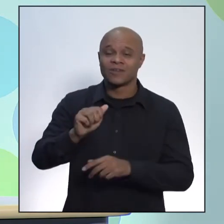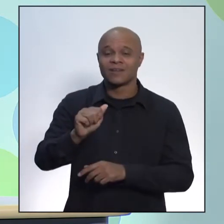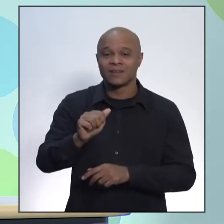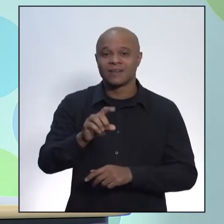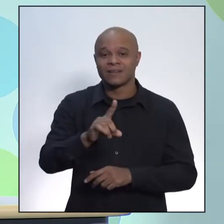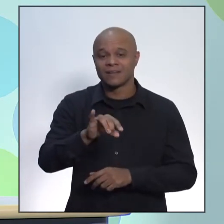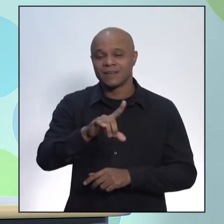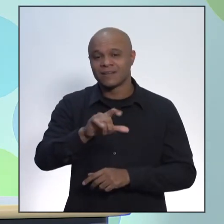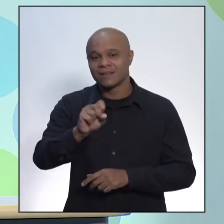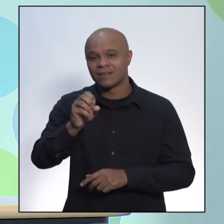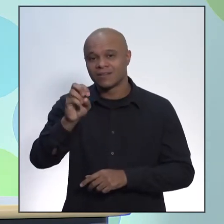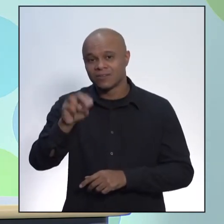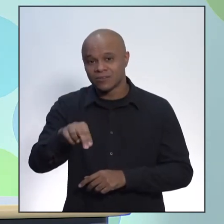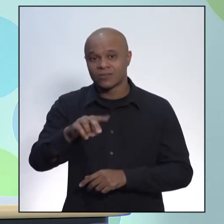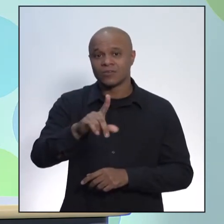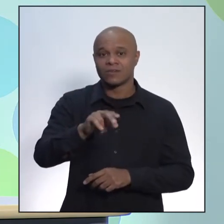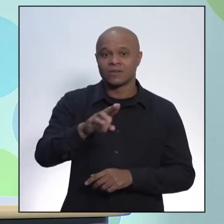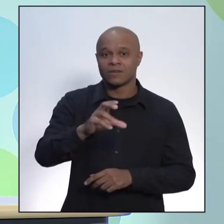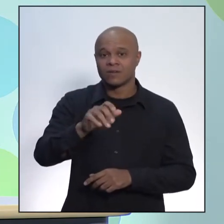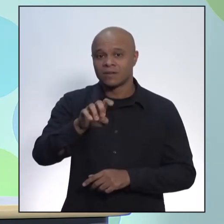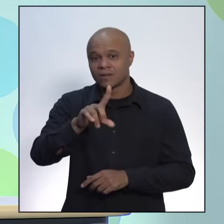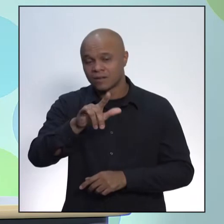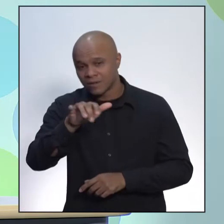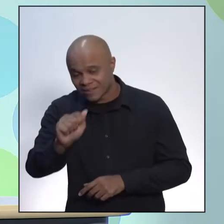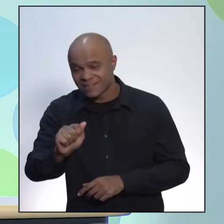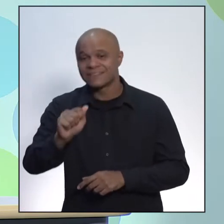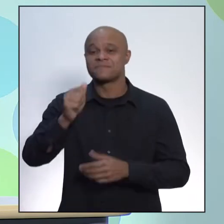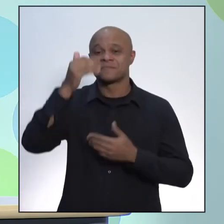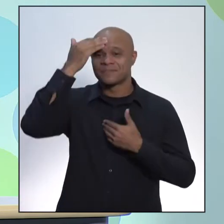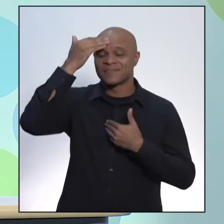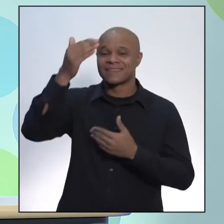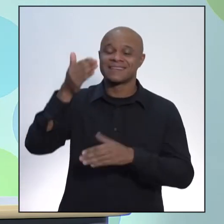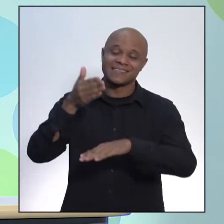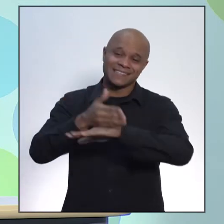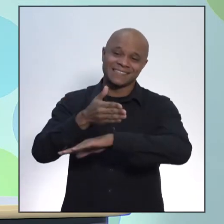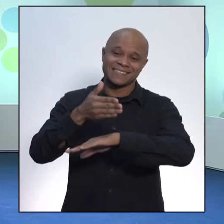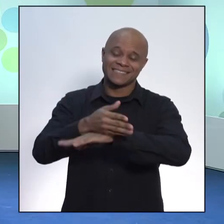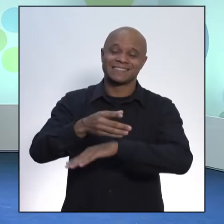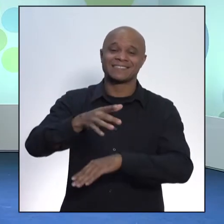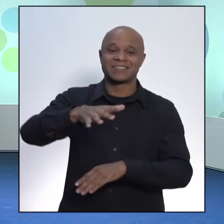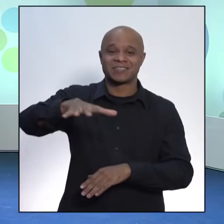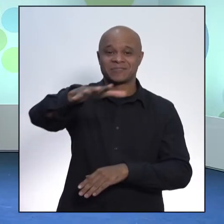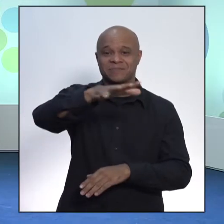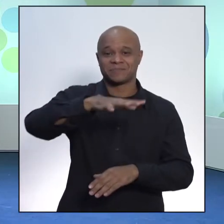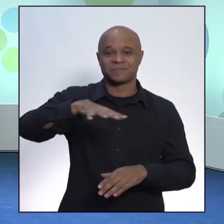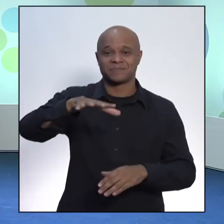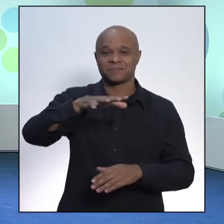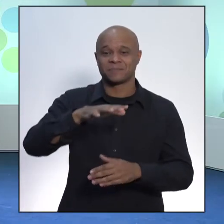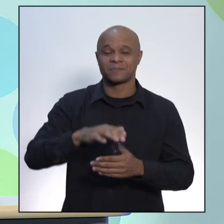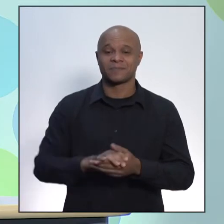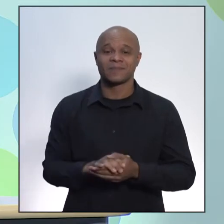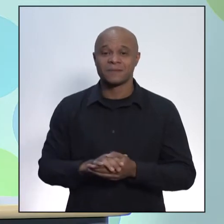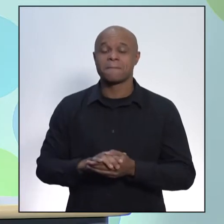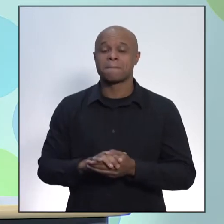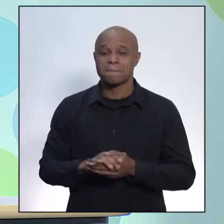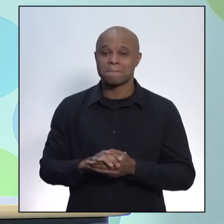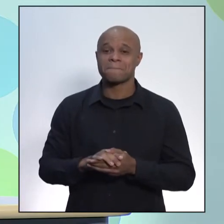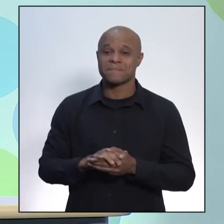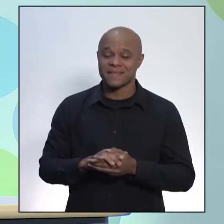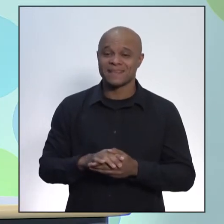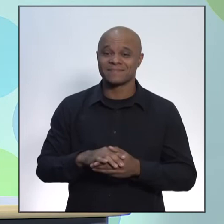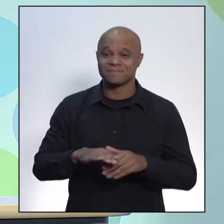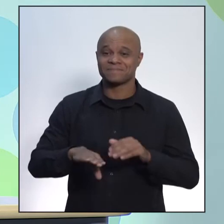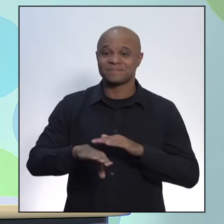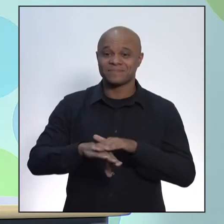para a Lucélia. E agradecer muito a participação aqui com vocês. A nossa conversa foi